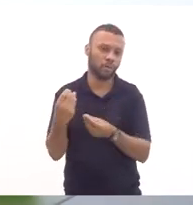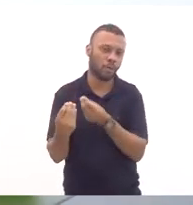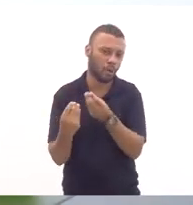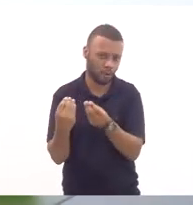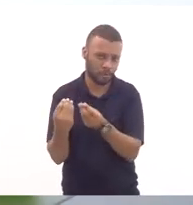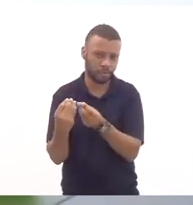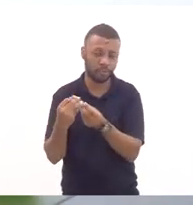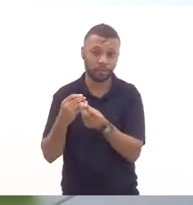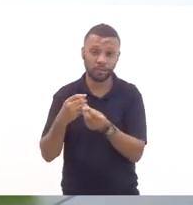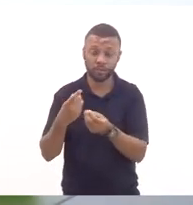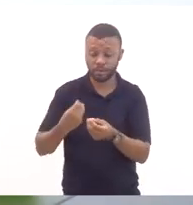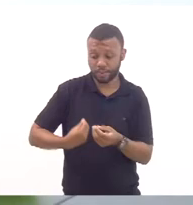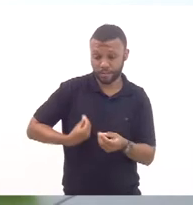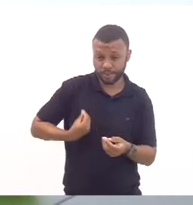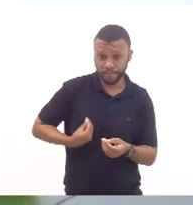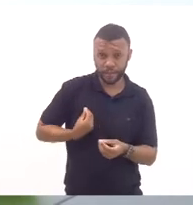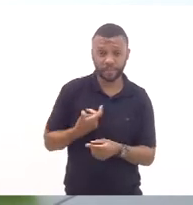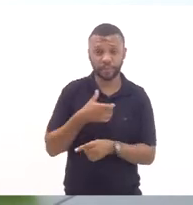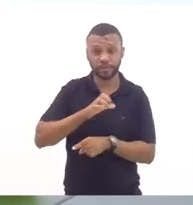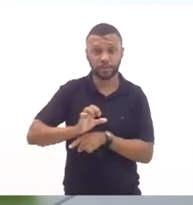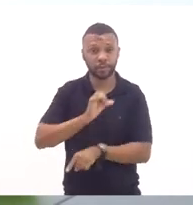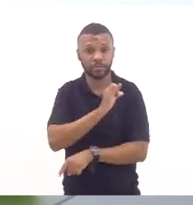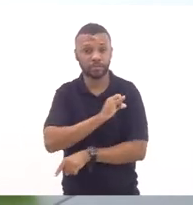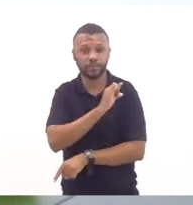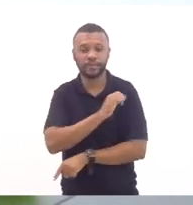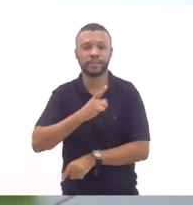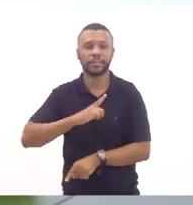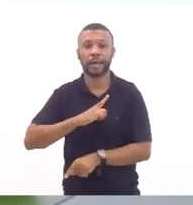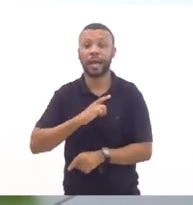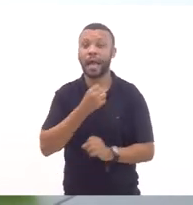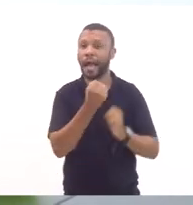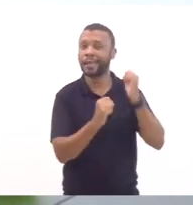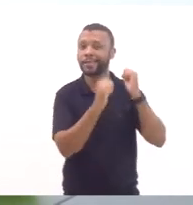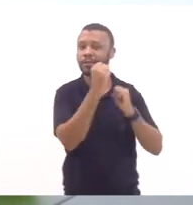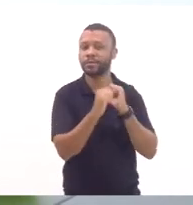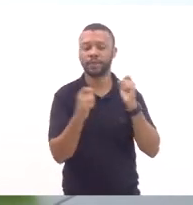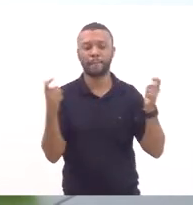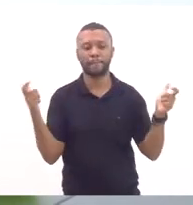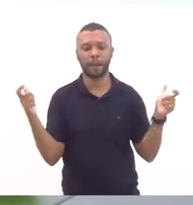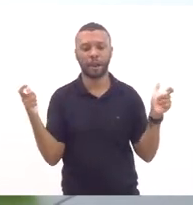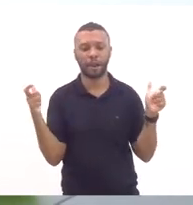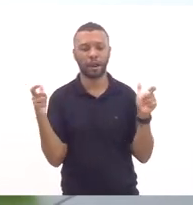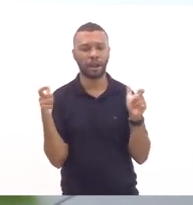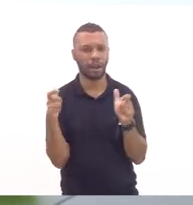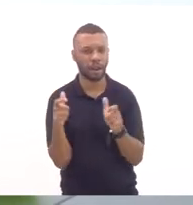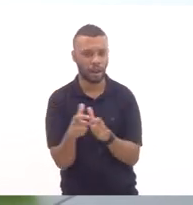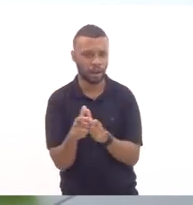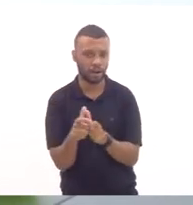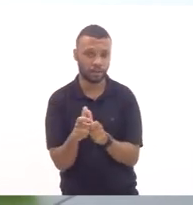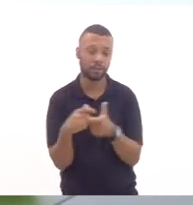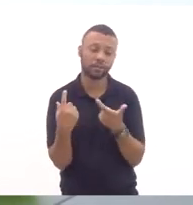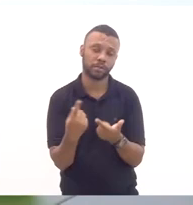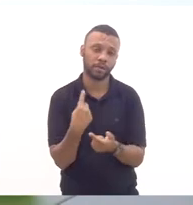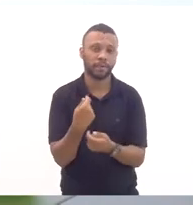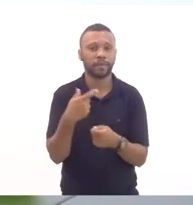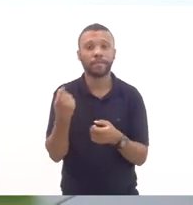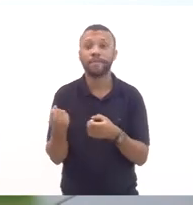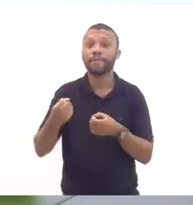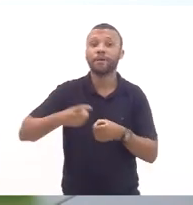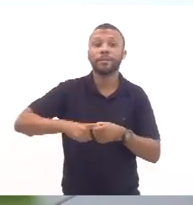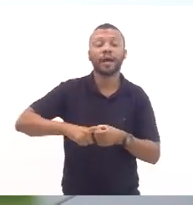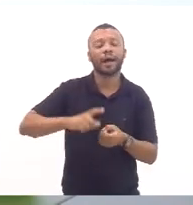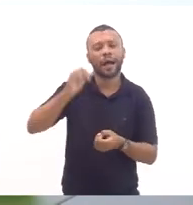onde nós vivemos num estado que está cada vez mais perdendo as suas indústrias. Então, tem que voltar às bases antigas.